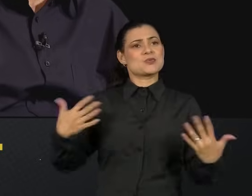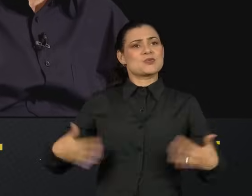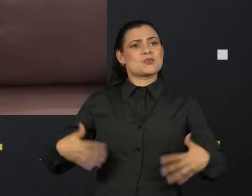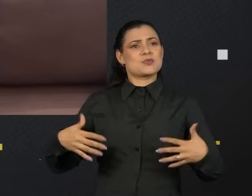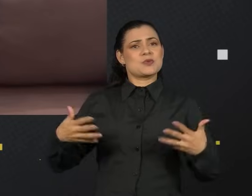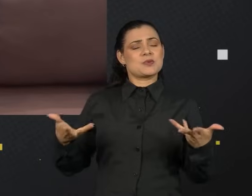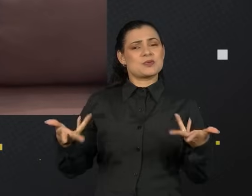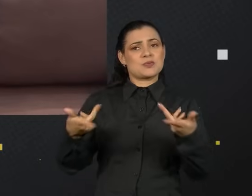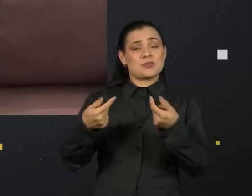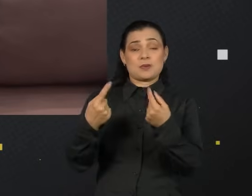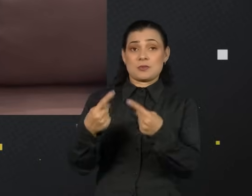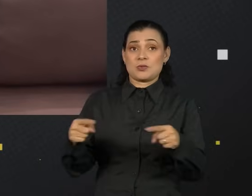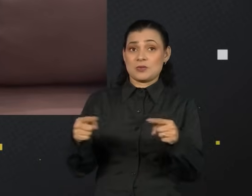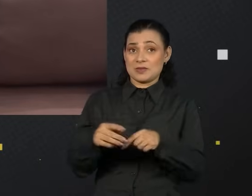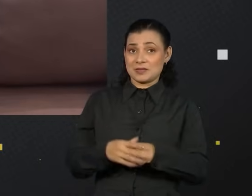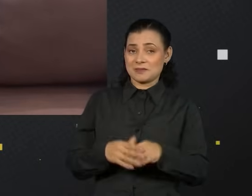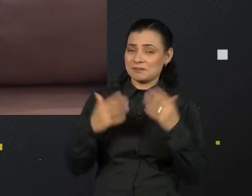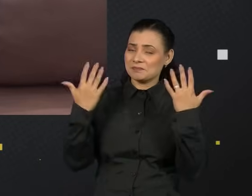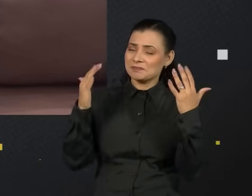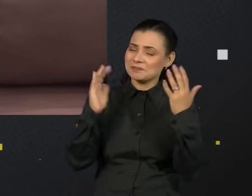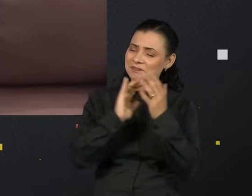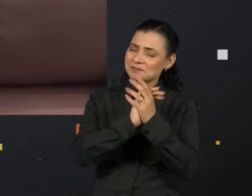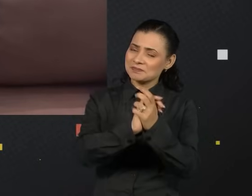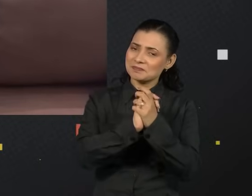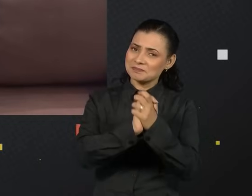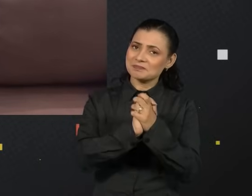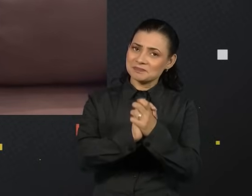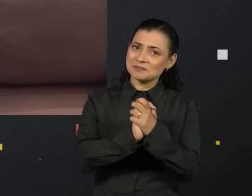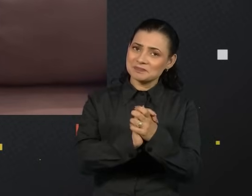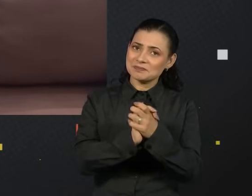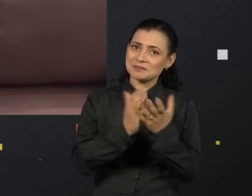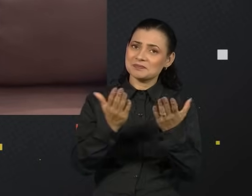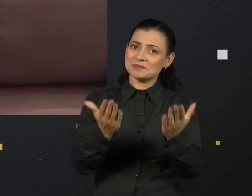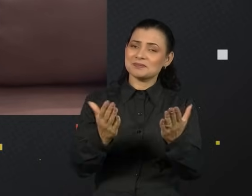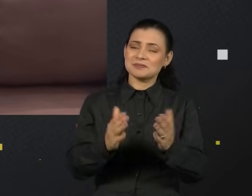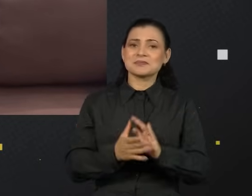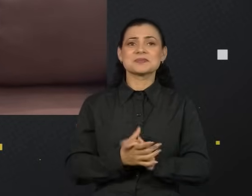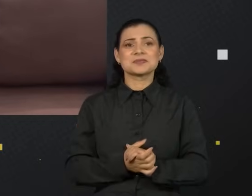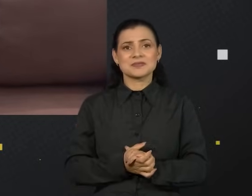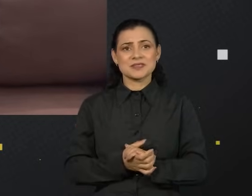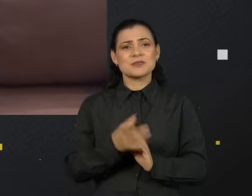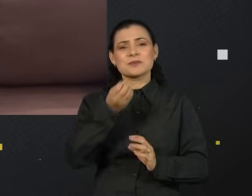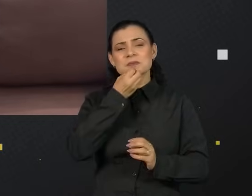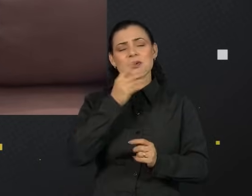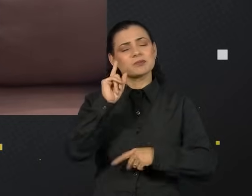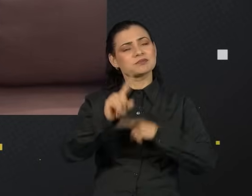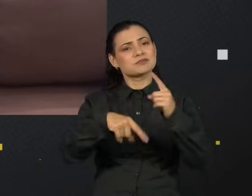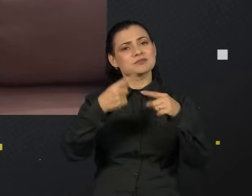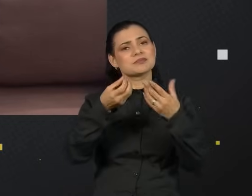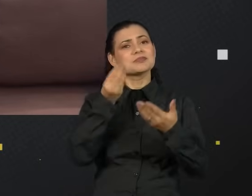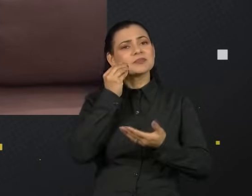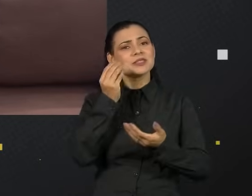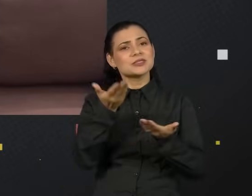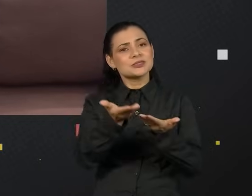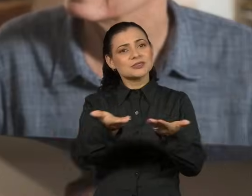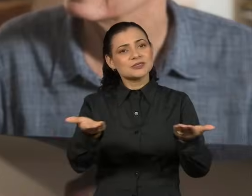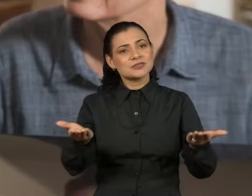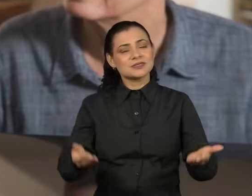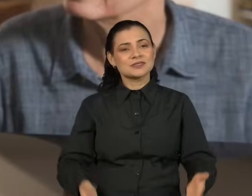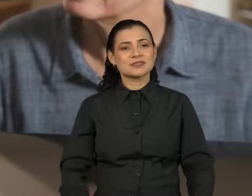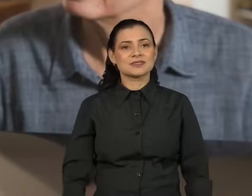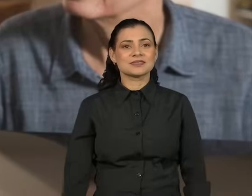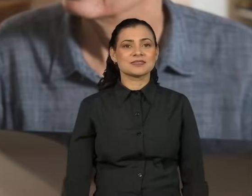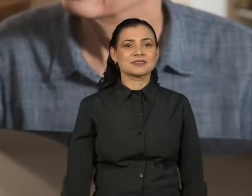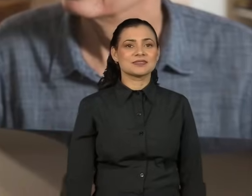cenário musical. Meus parabéns, Zé Miguel Wisnik, e tudo de bom. Um beijão. Canoa,